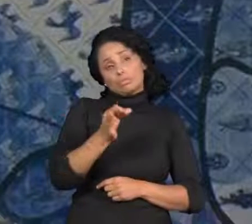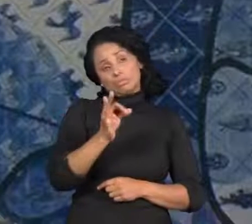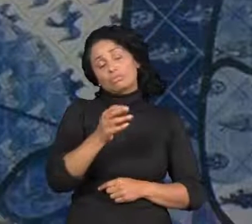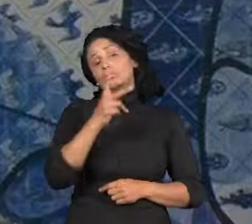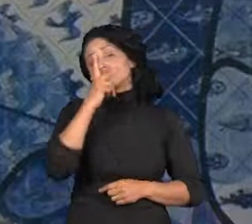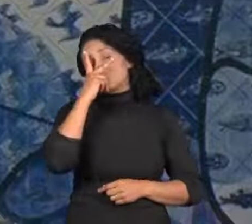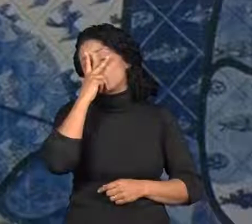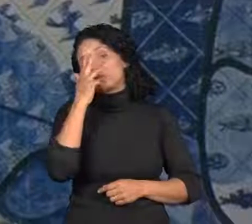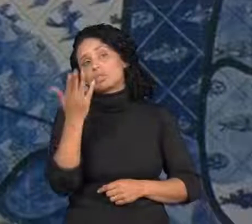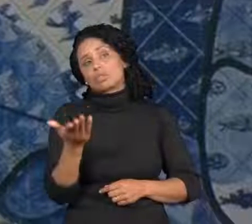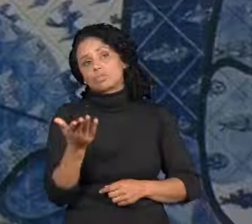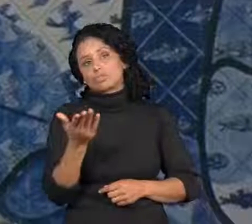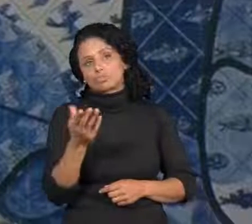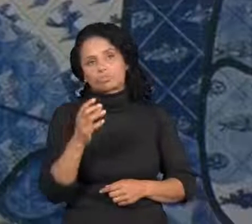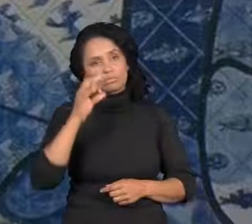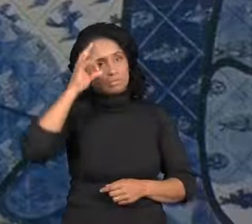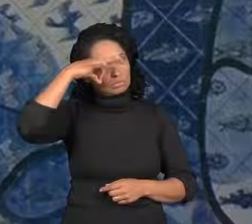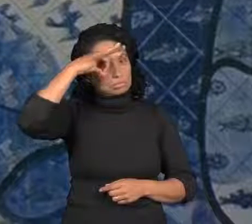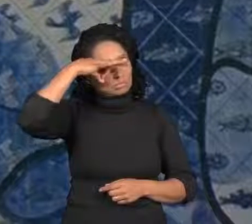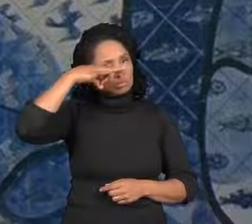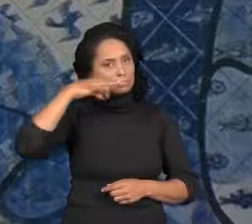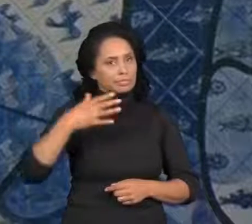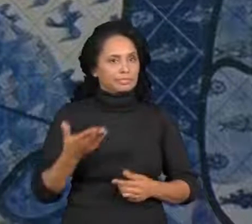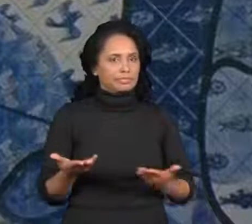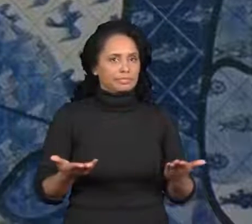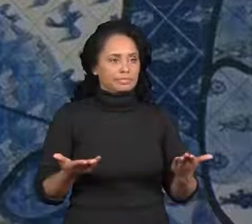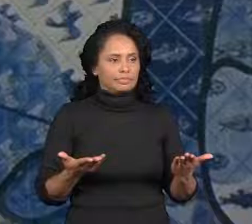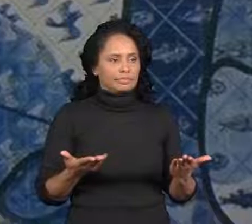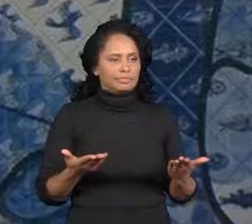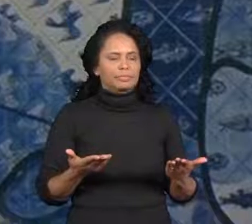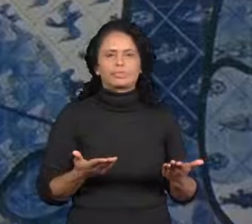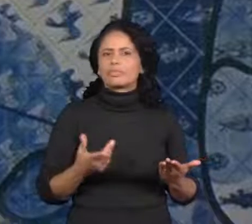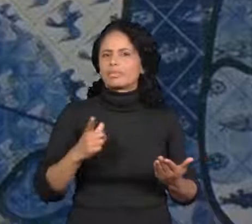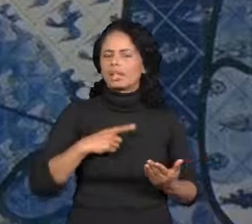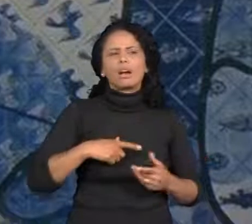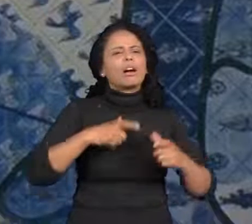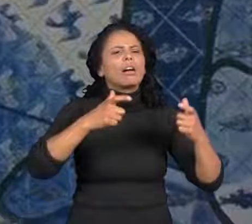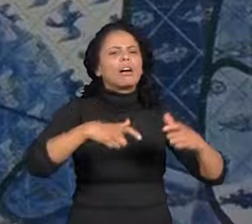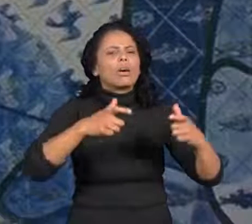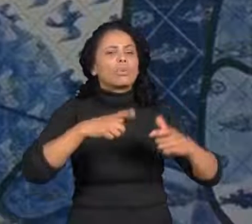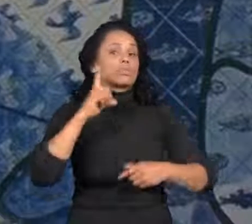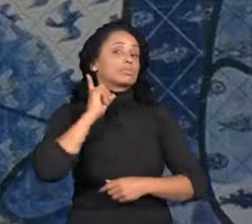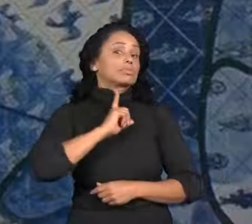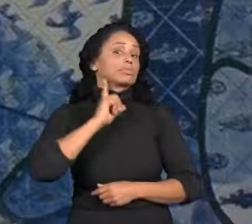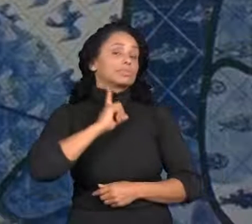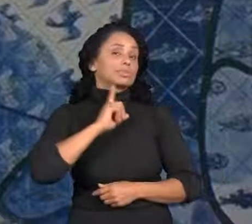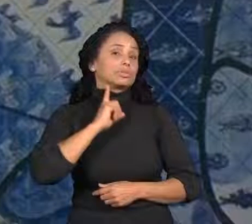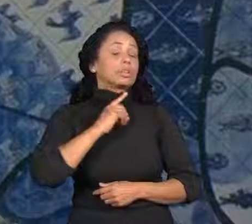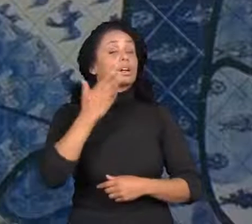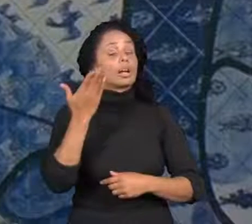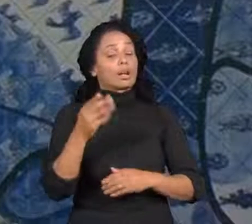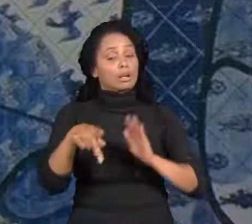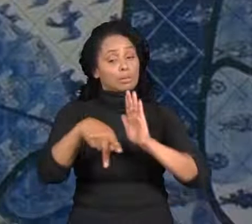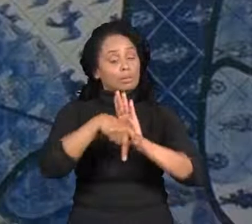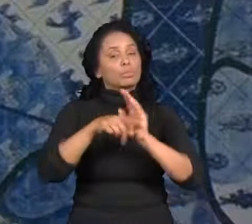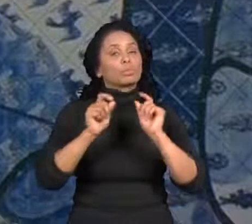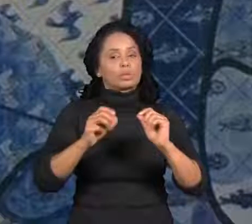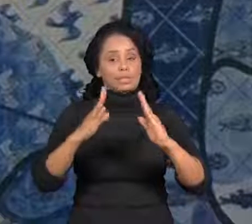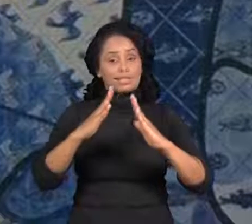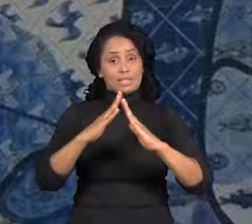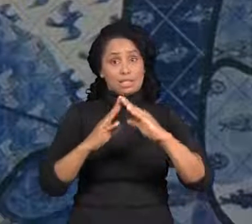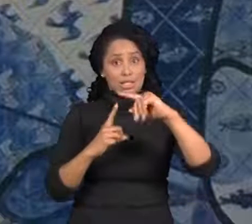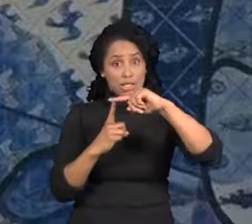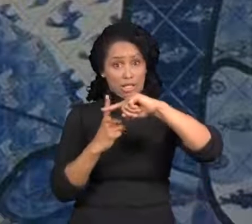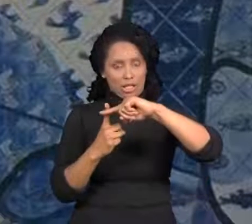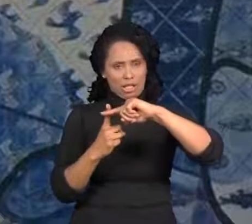aqui, professora. Ah, tá em Minas Gerais. Minas Gerais? Em Minas Legal. Gerais. Isso daí é uma igreja feita pelo...